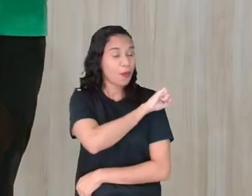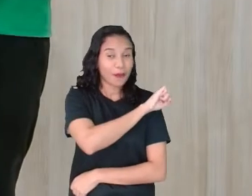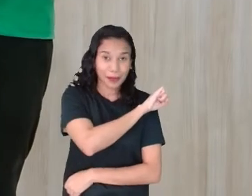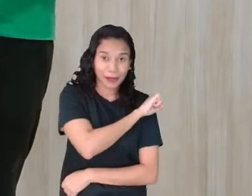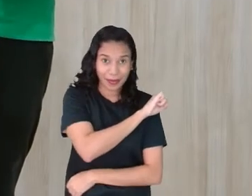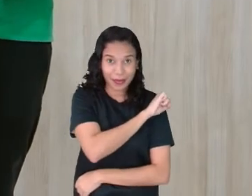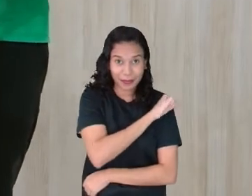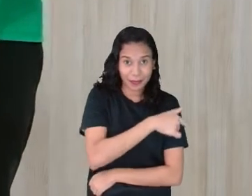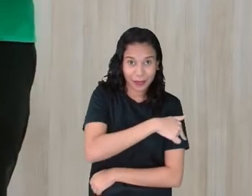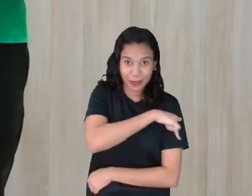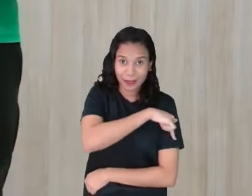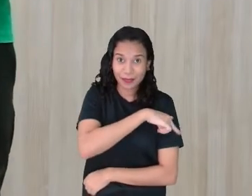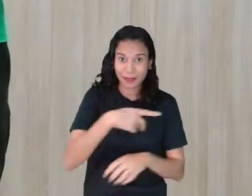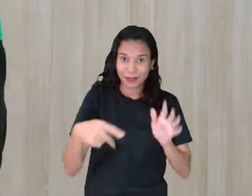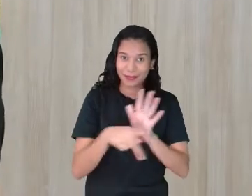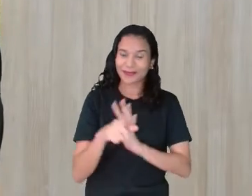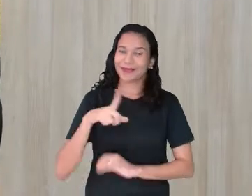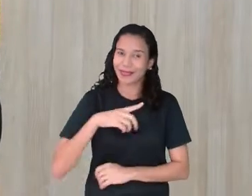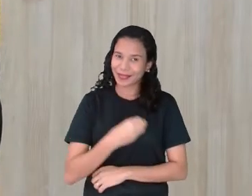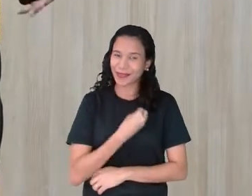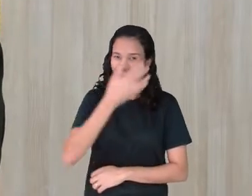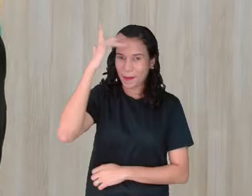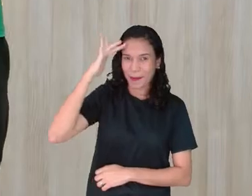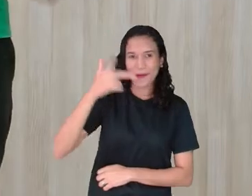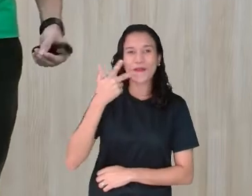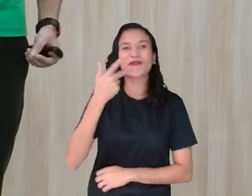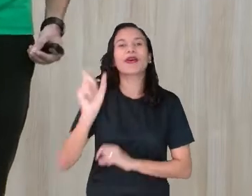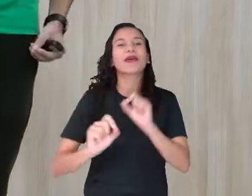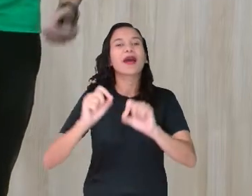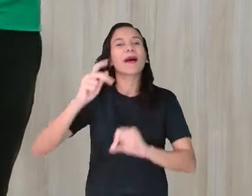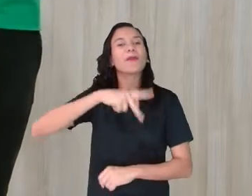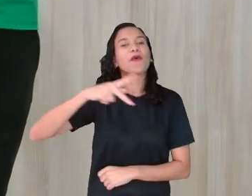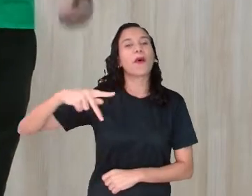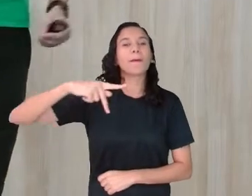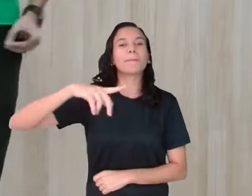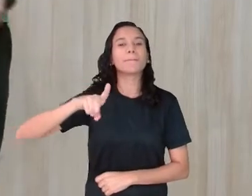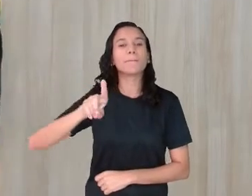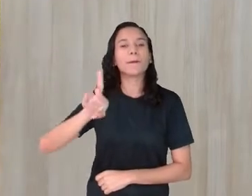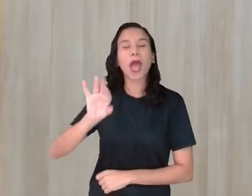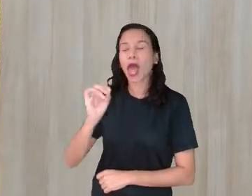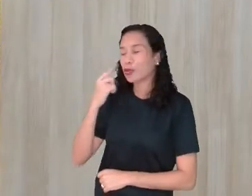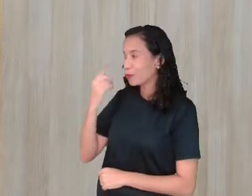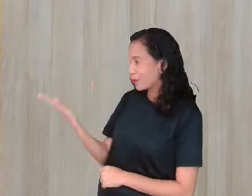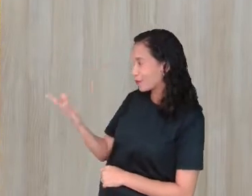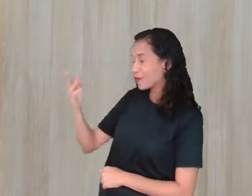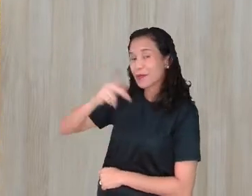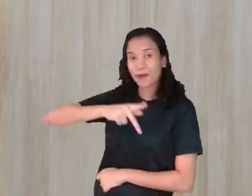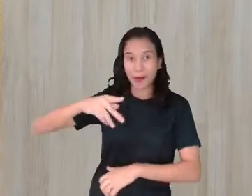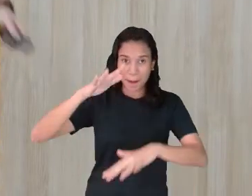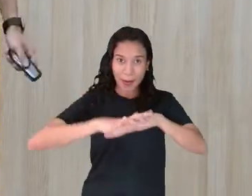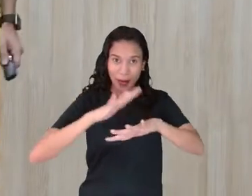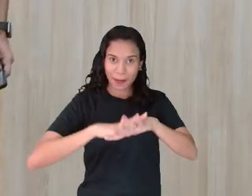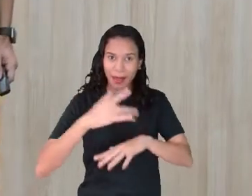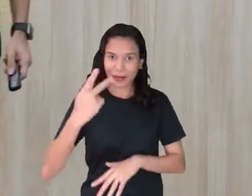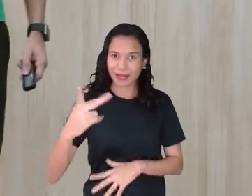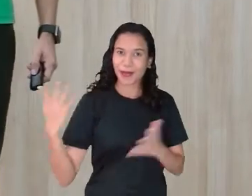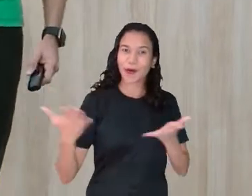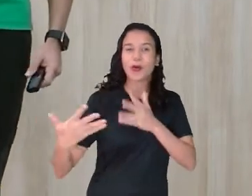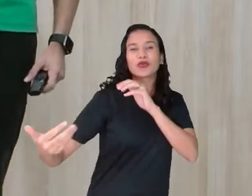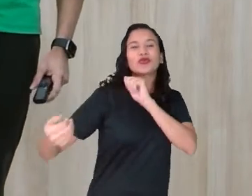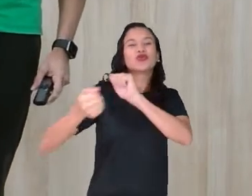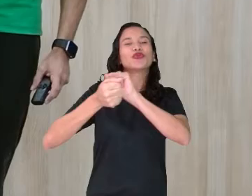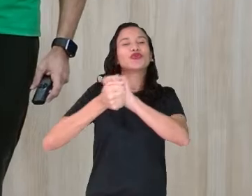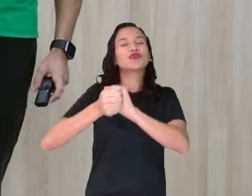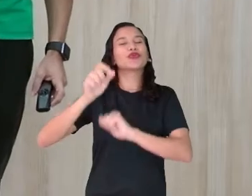do 7º ano, tá bom? Aqui quem vos fala é Pedro Vitor, sou o seu professor de matemática. Quem está me acompanhando